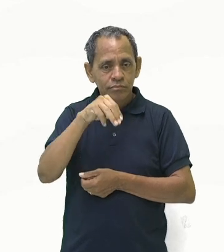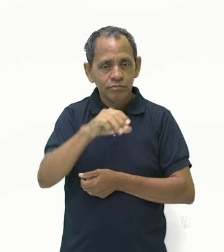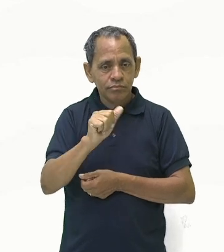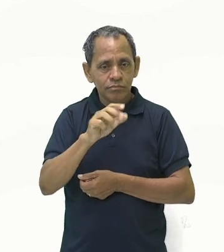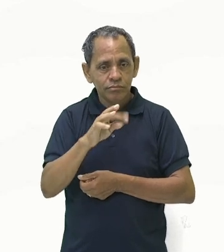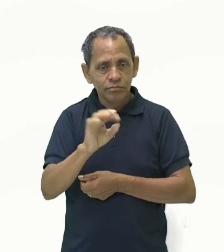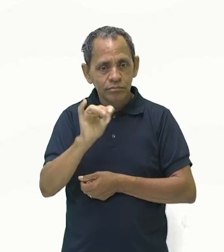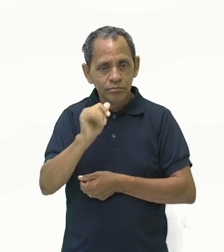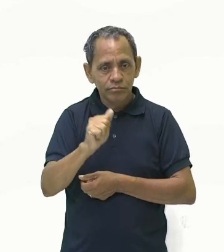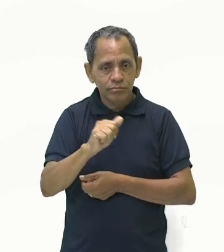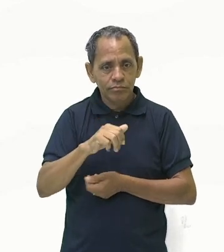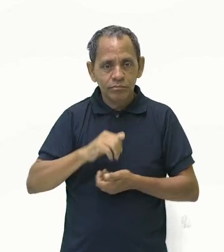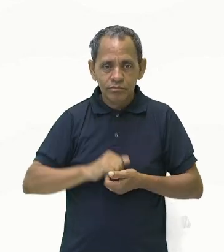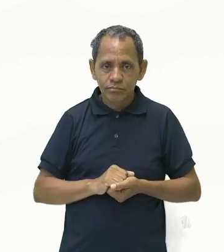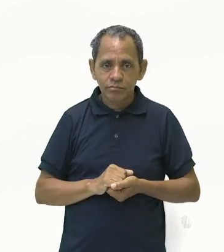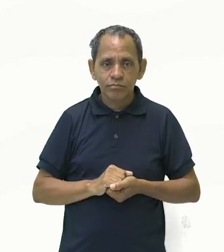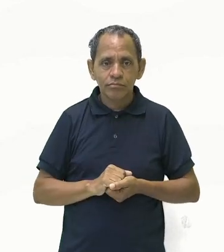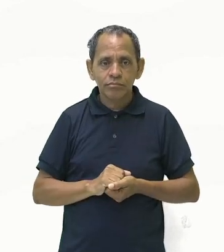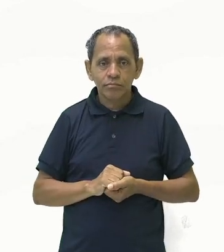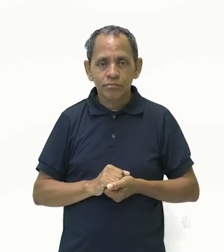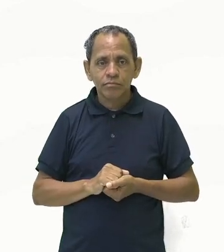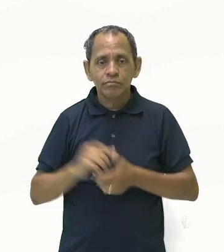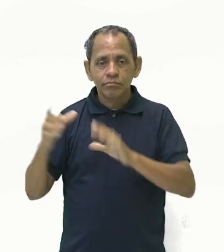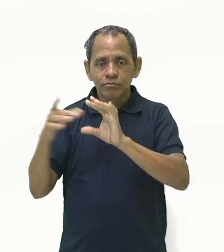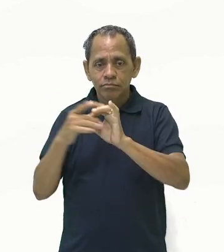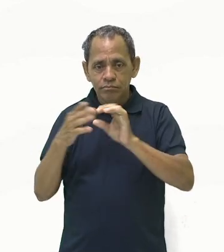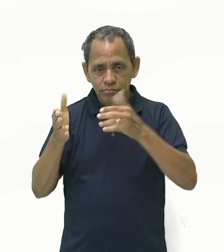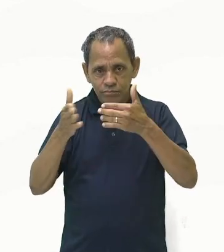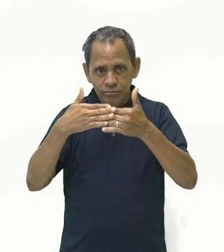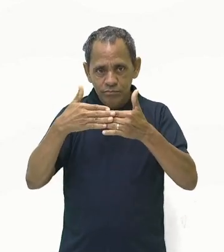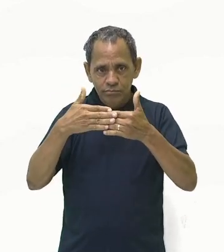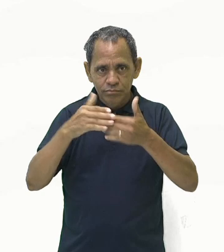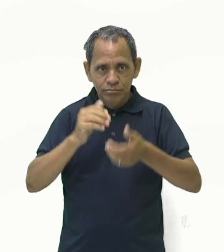uma cadeia fechada,